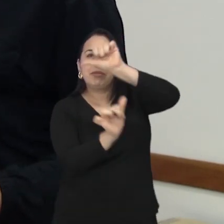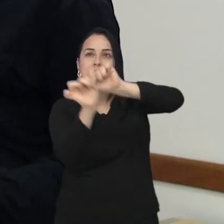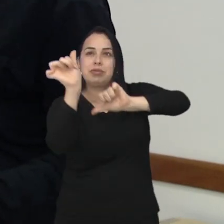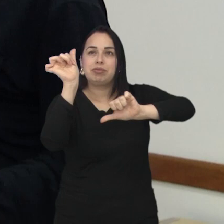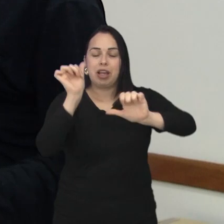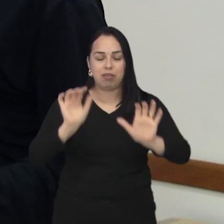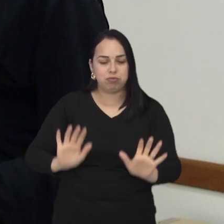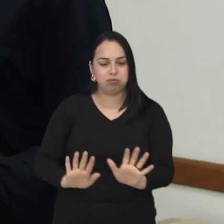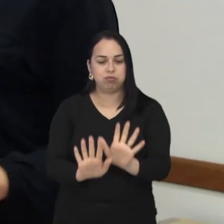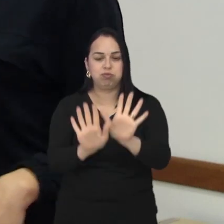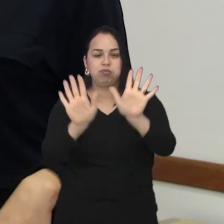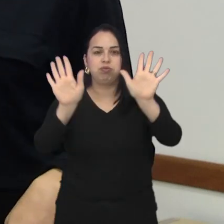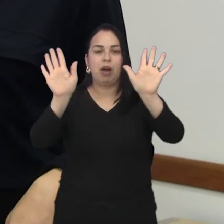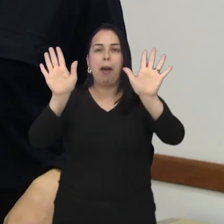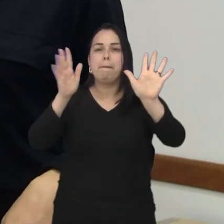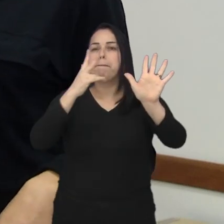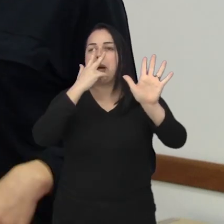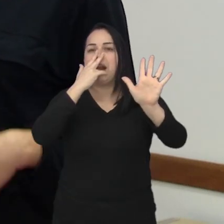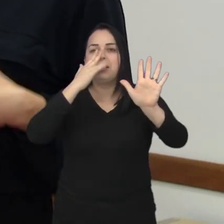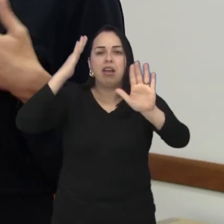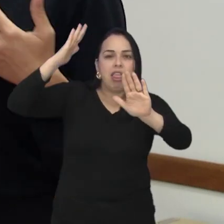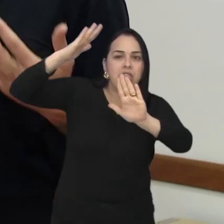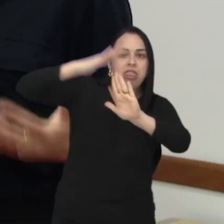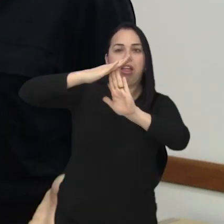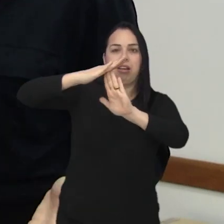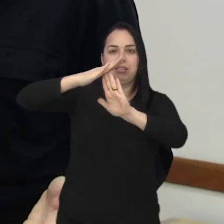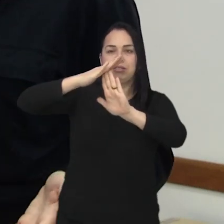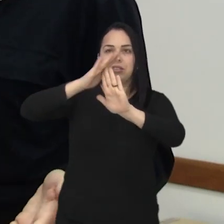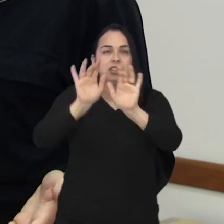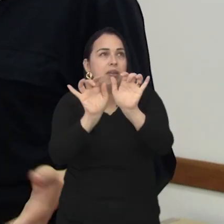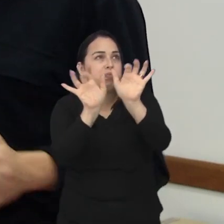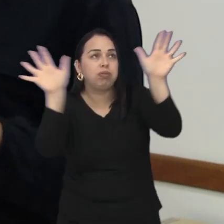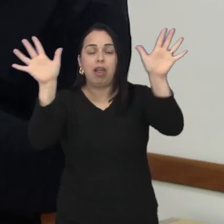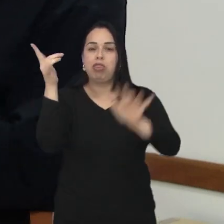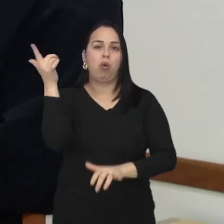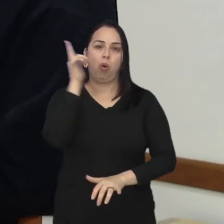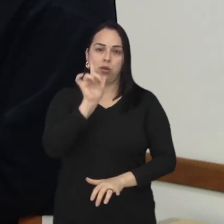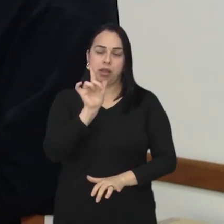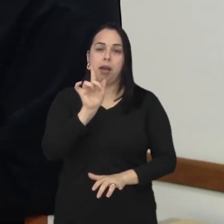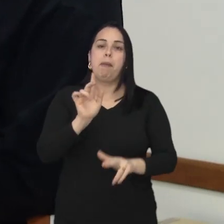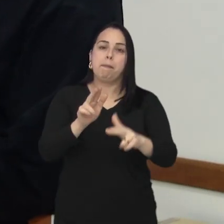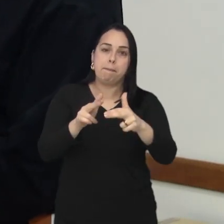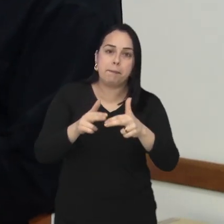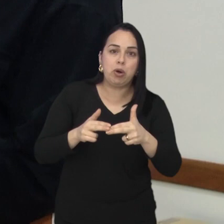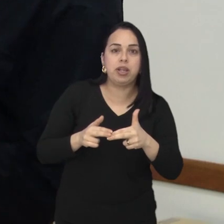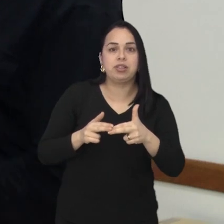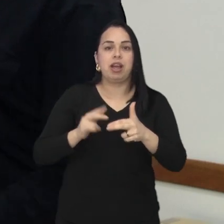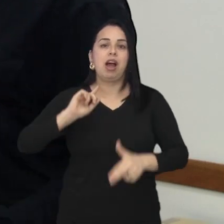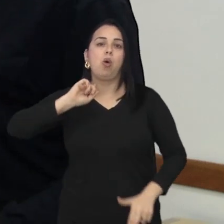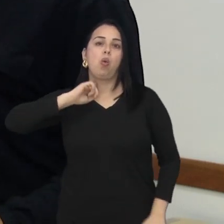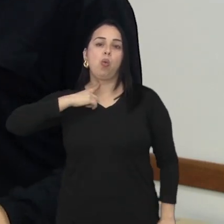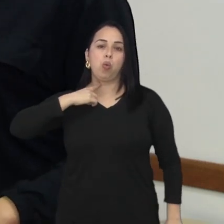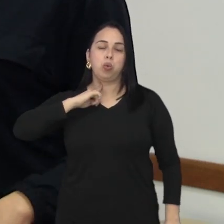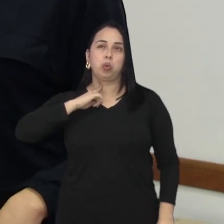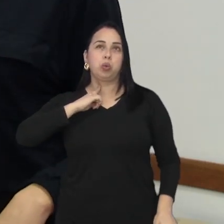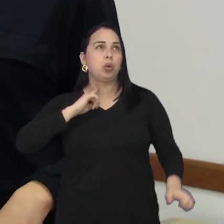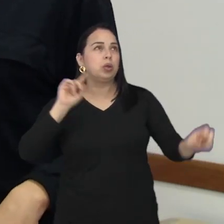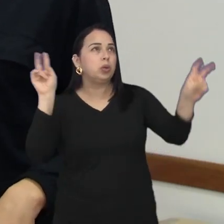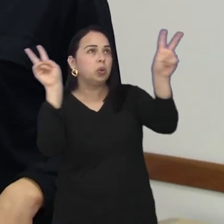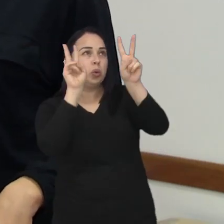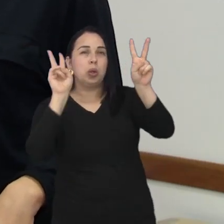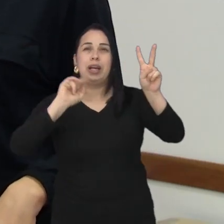uma tampa e dificultando a dispersão do ar. É neste momento que a poluição presente